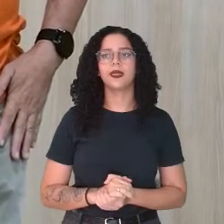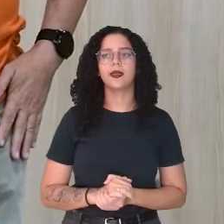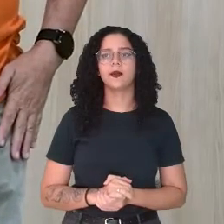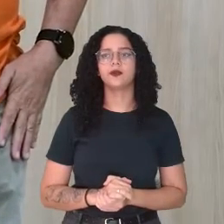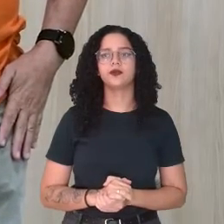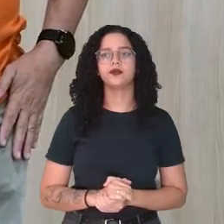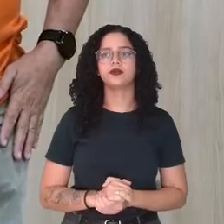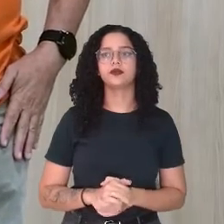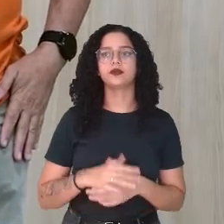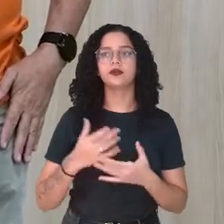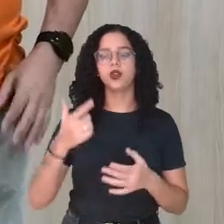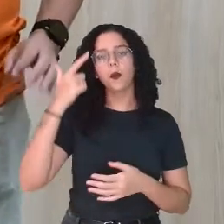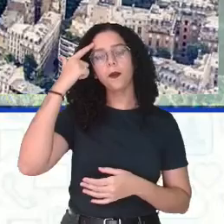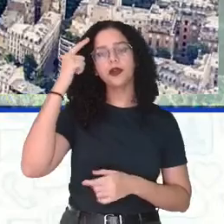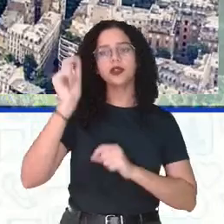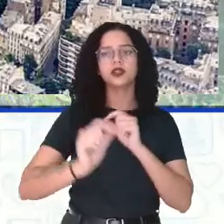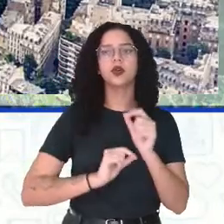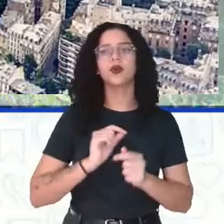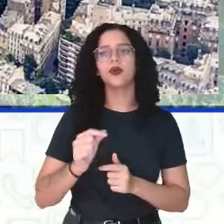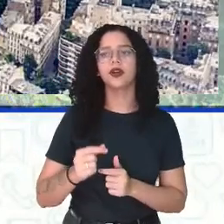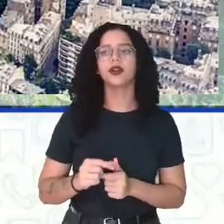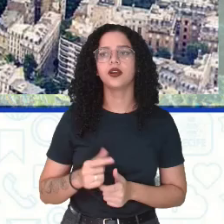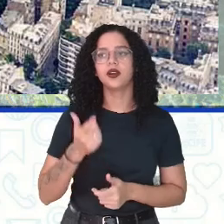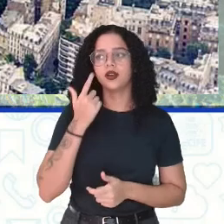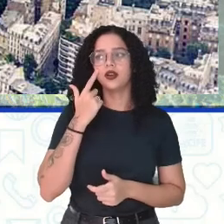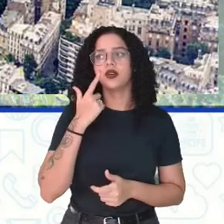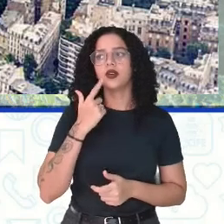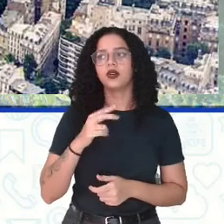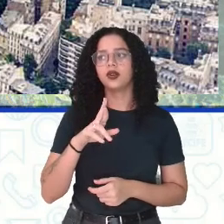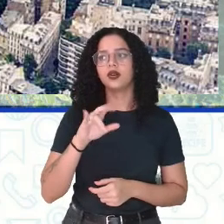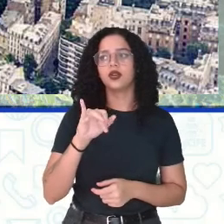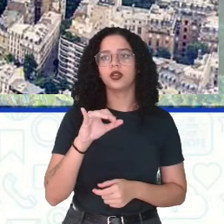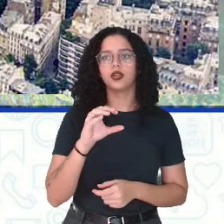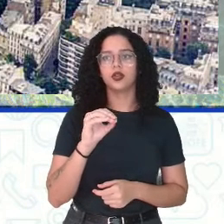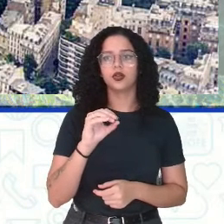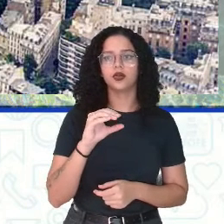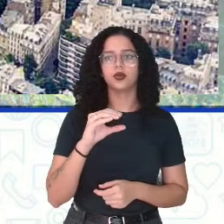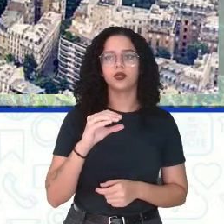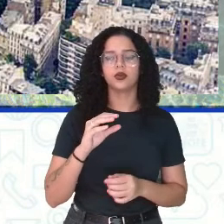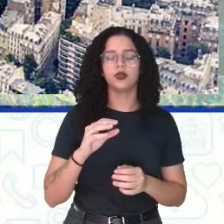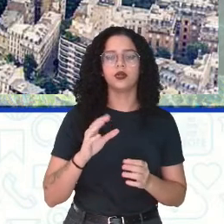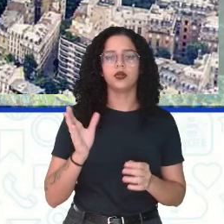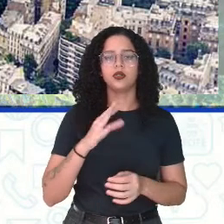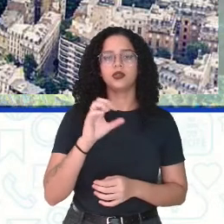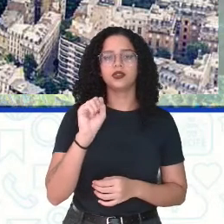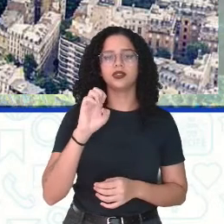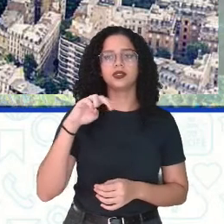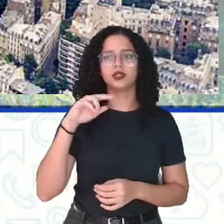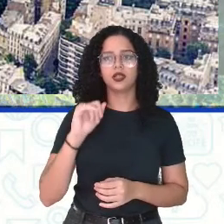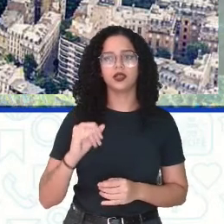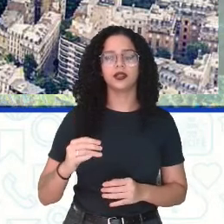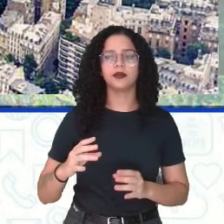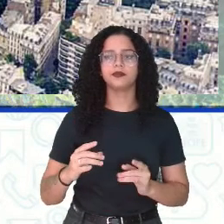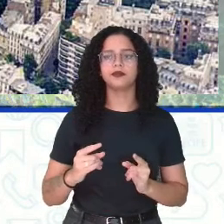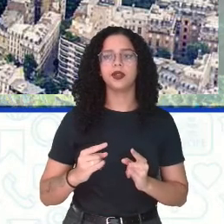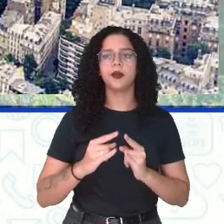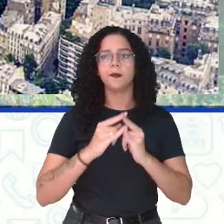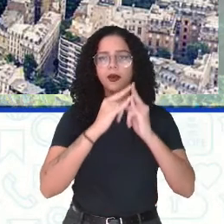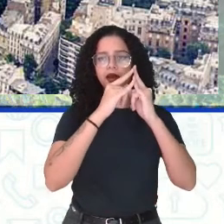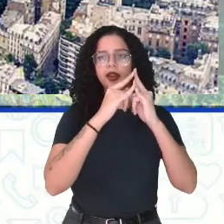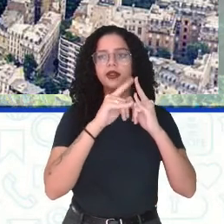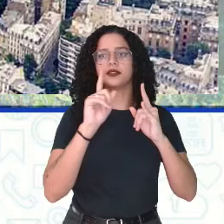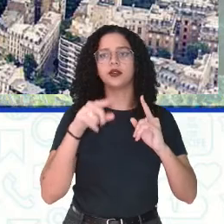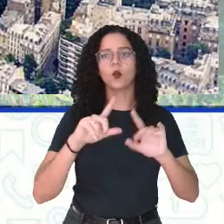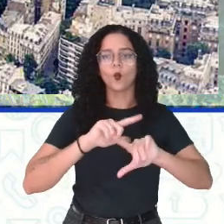cadê aqui? Então, para pensar aí, para refletir, ó, vê bem. O rio Sena, em Paris, é considerado totalmente despoluído.